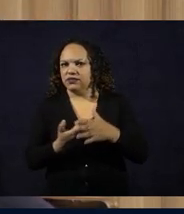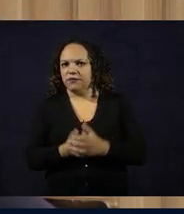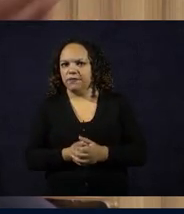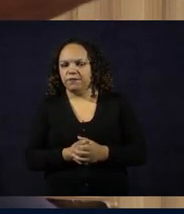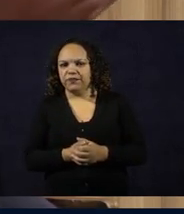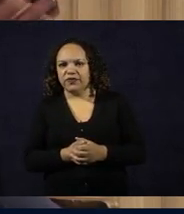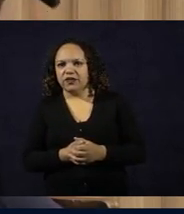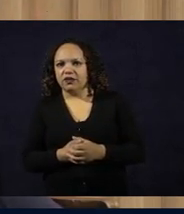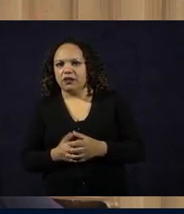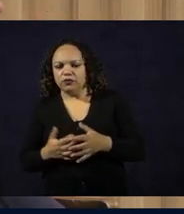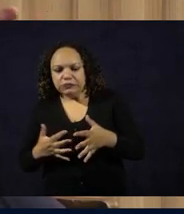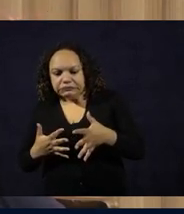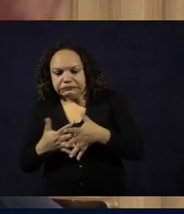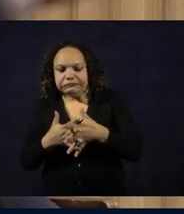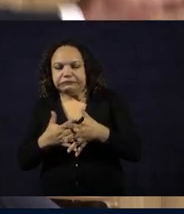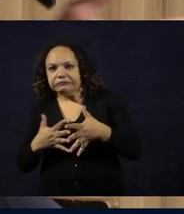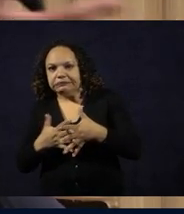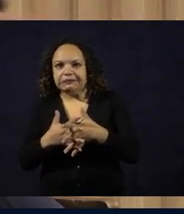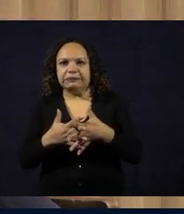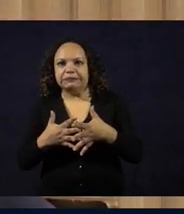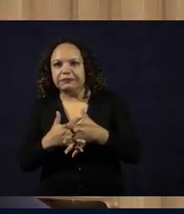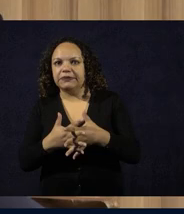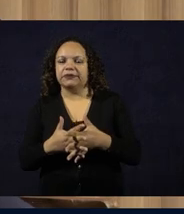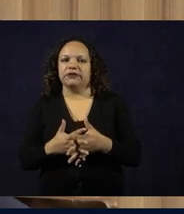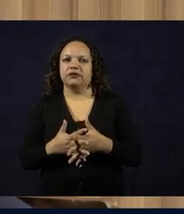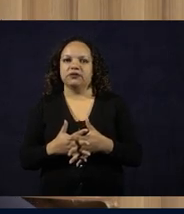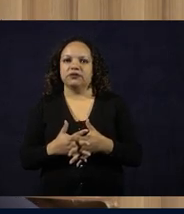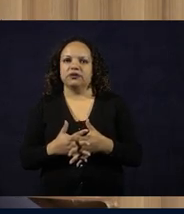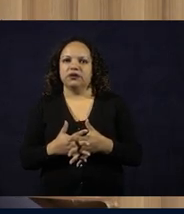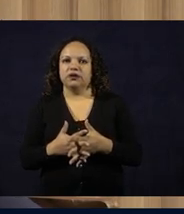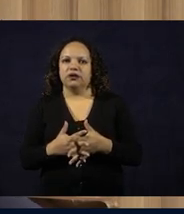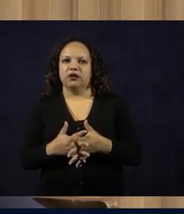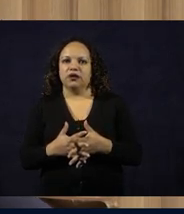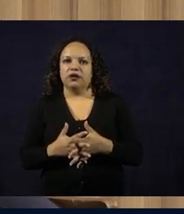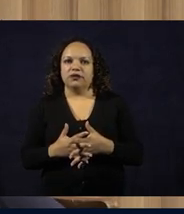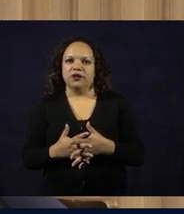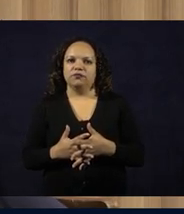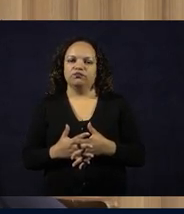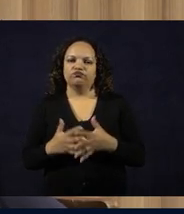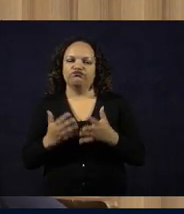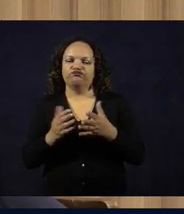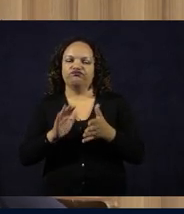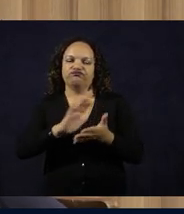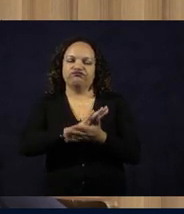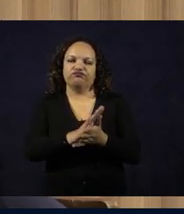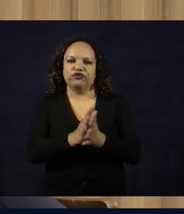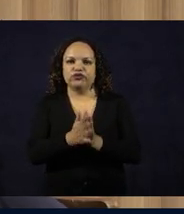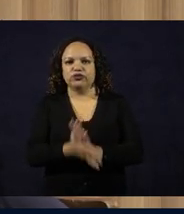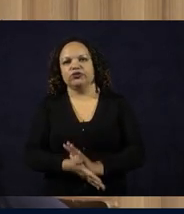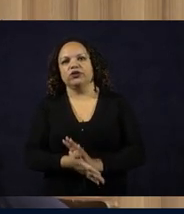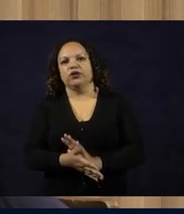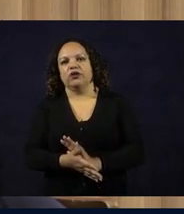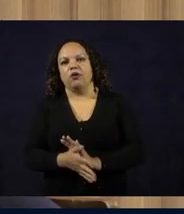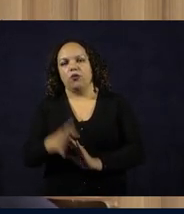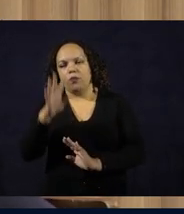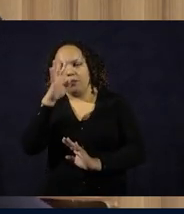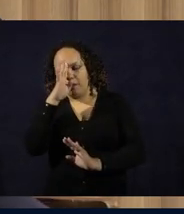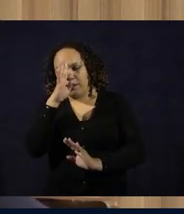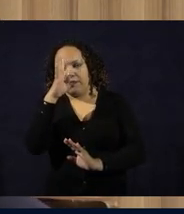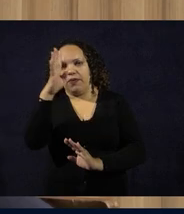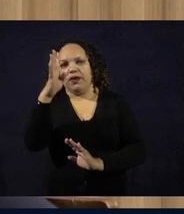anos para registrar uma molécula no Brasil a molécula vinha para mercado em três anos ela quebrava resistência uma praga eu acho que fundamental